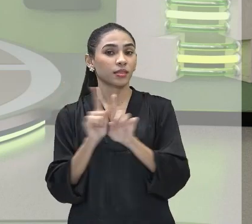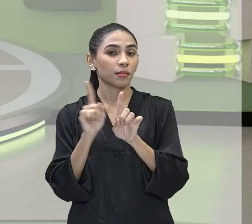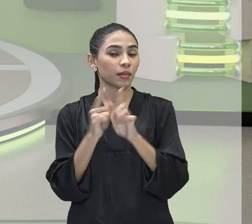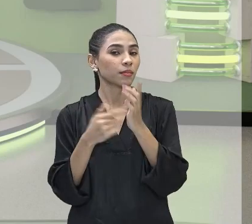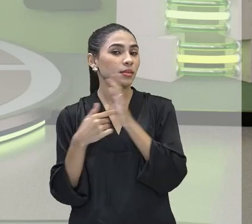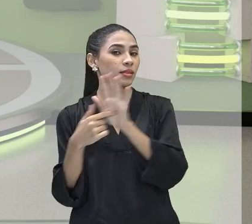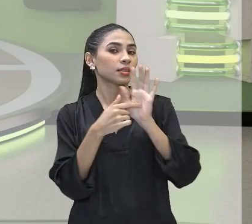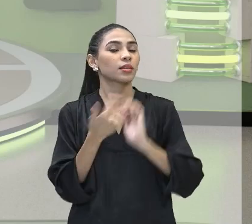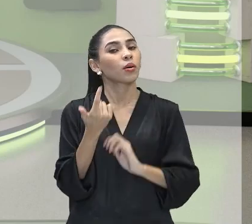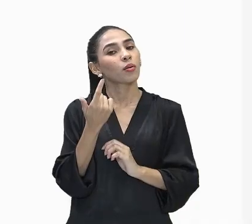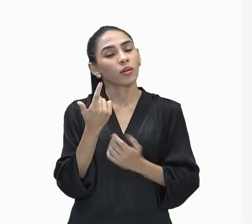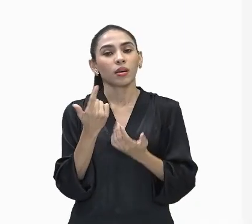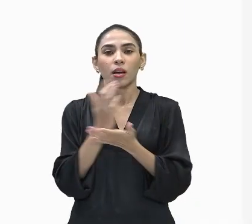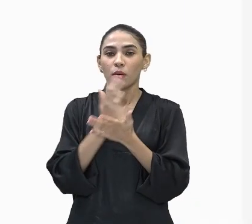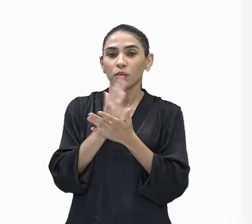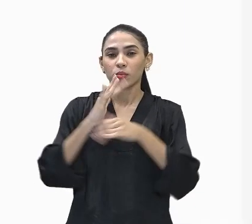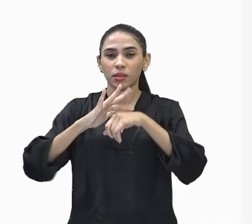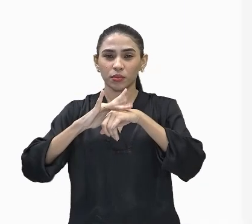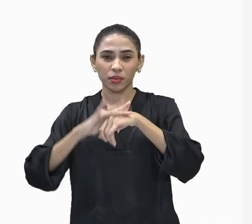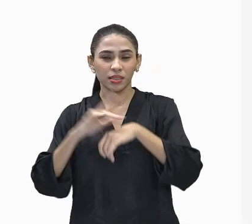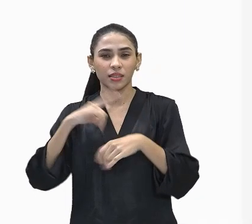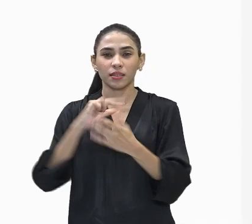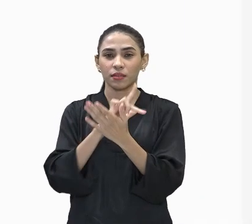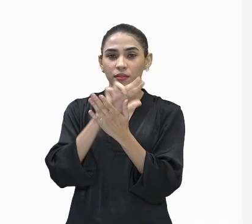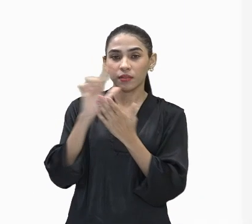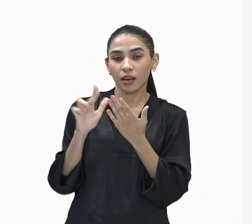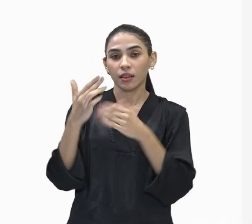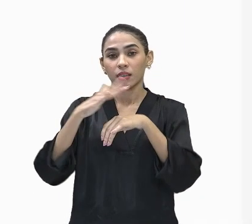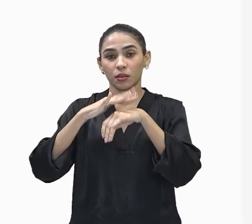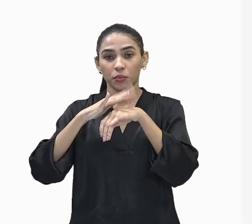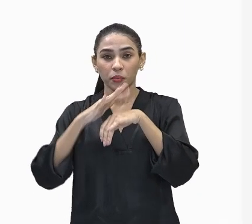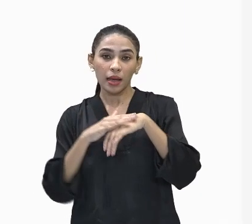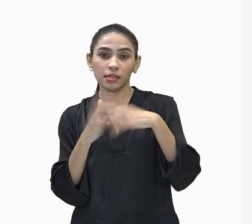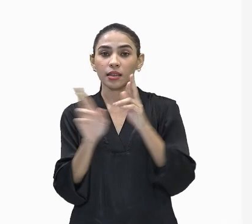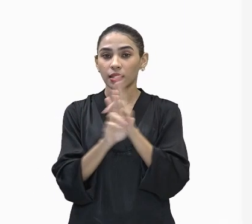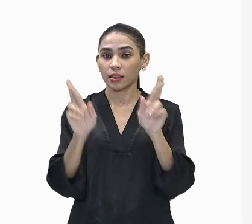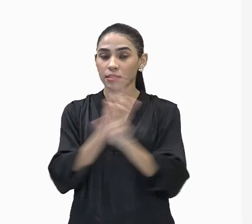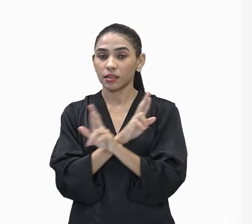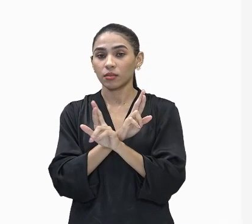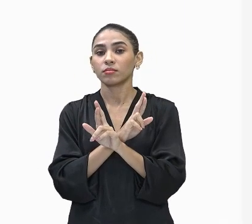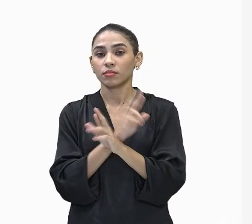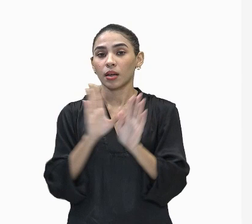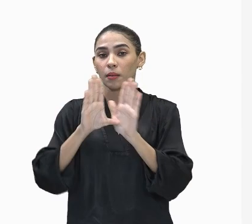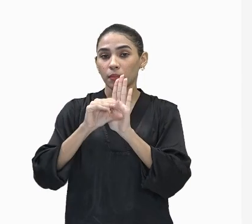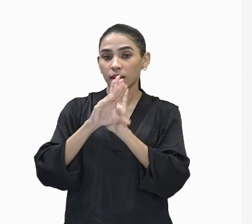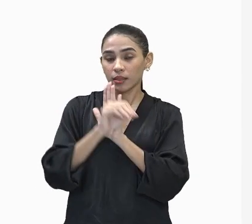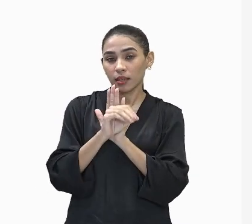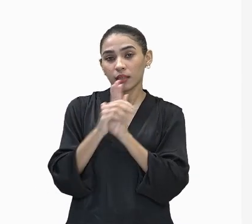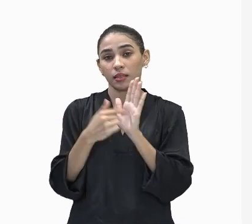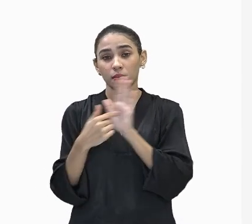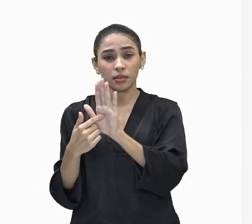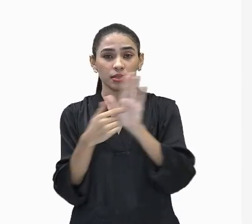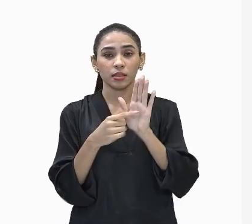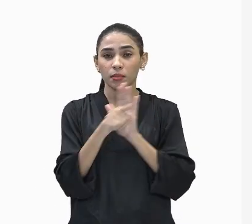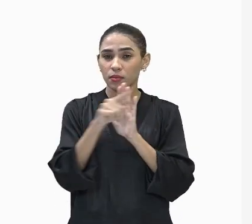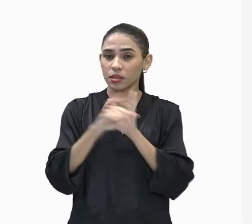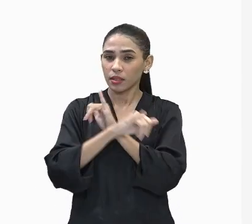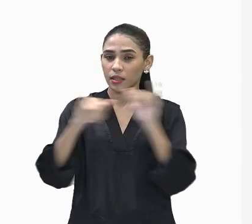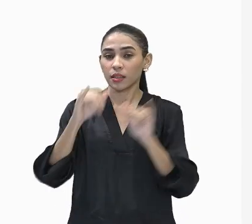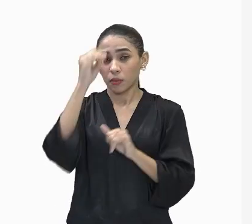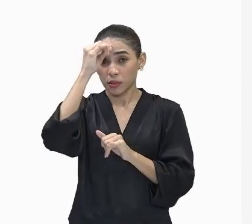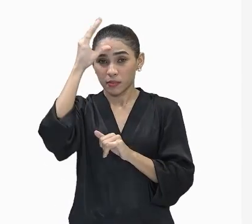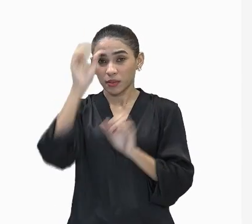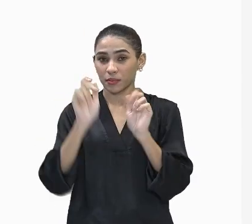algumas doenças Existem várias doenças relacionadas às bactérias e trouxemos algumas a título de conhecimento para